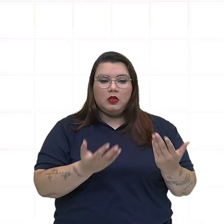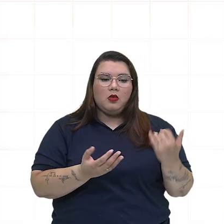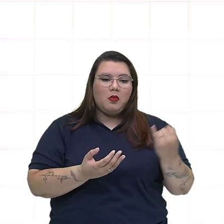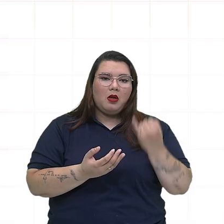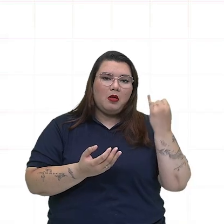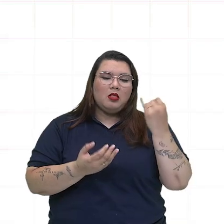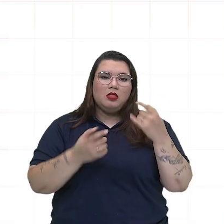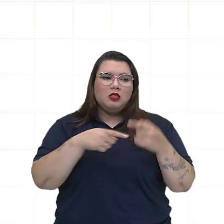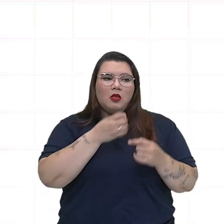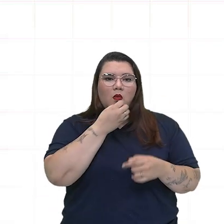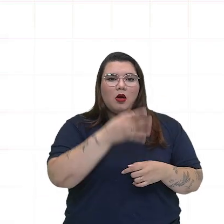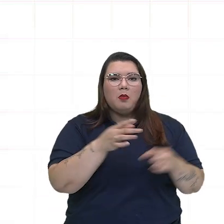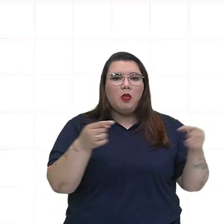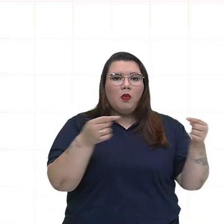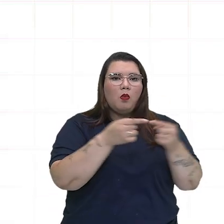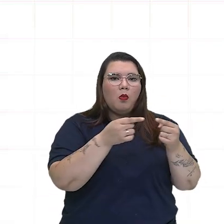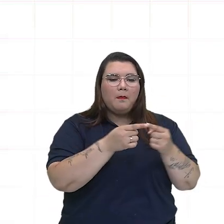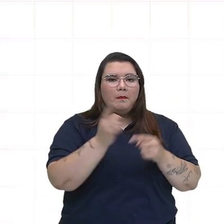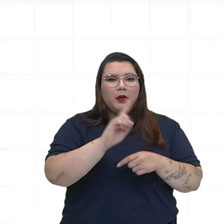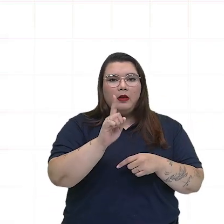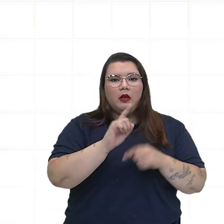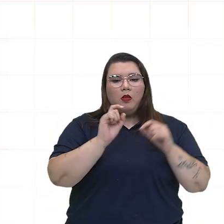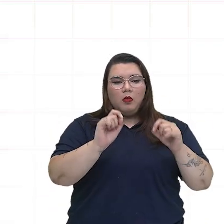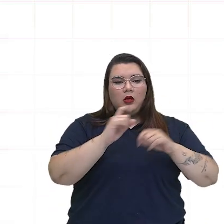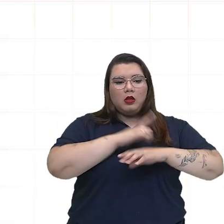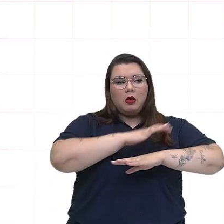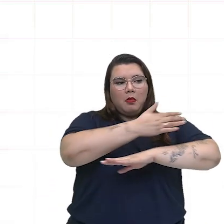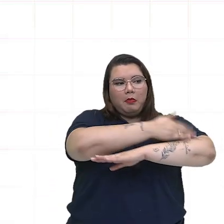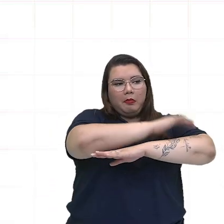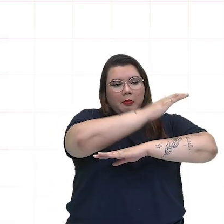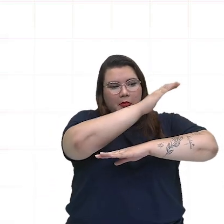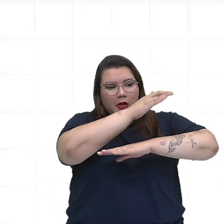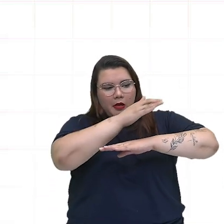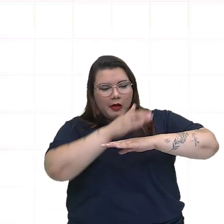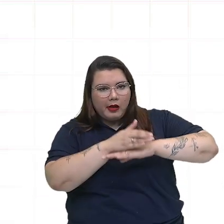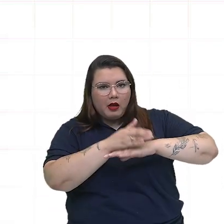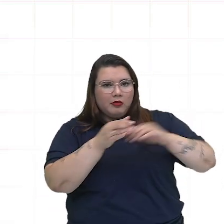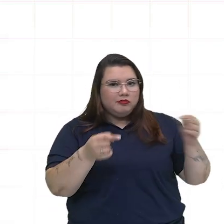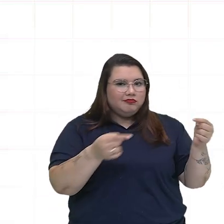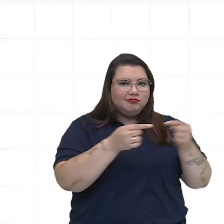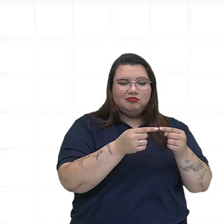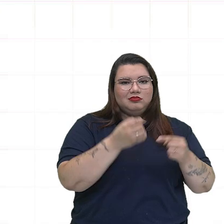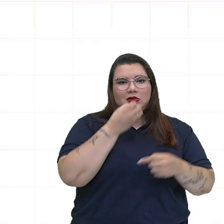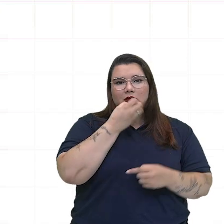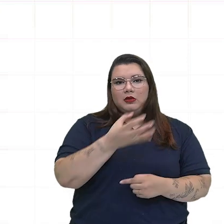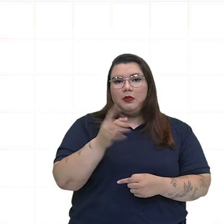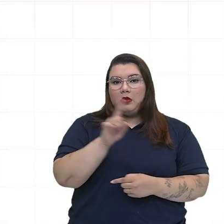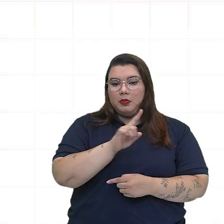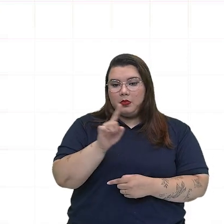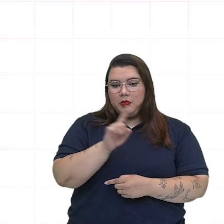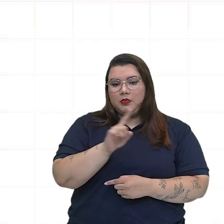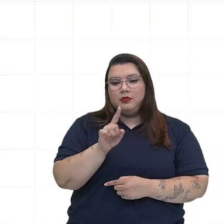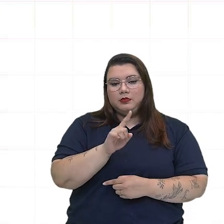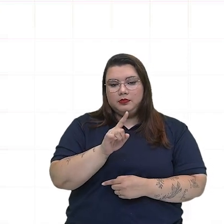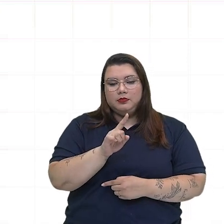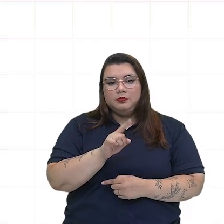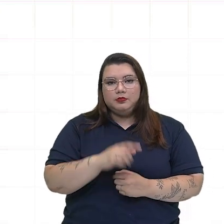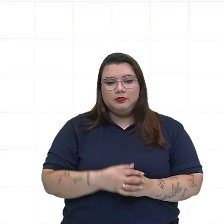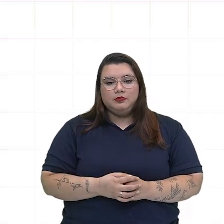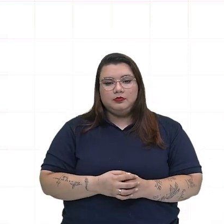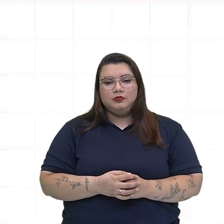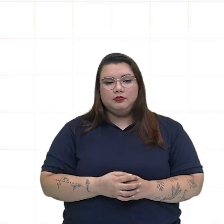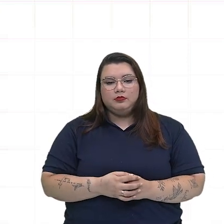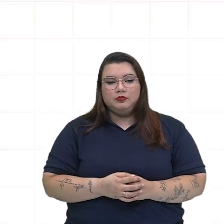sendo ideal para terrenos íngremes, né? Tendo ali uma breve ladeirinha, né? Esses terrenos íngremes, isso não é vantajoso.